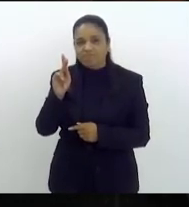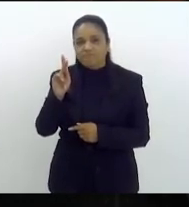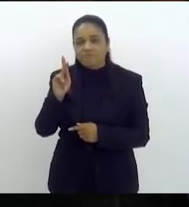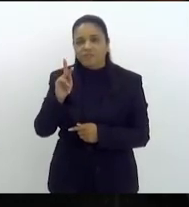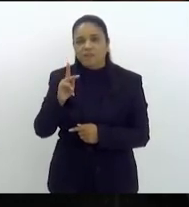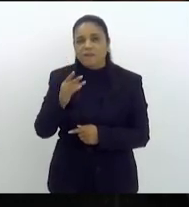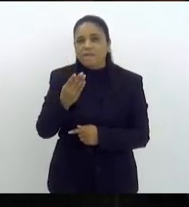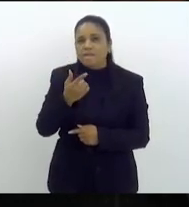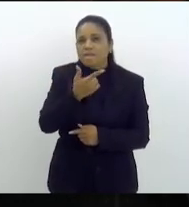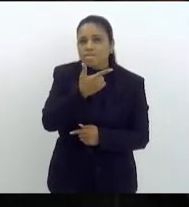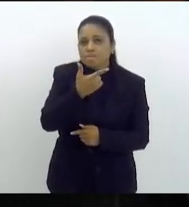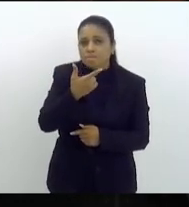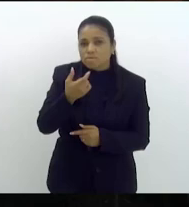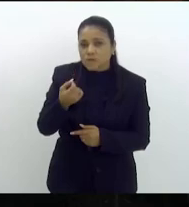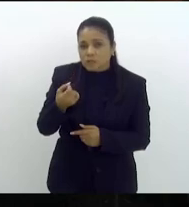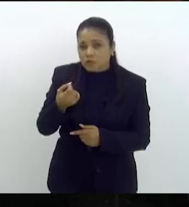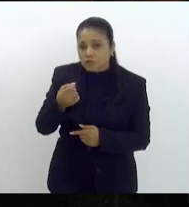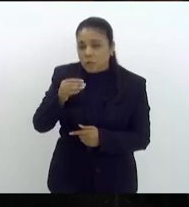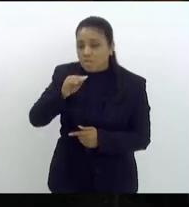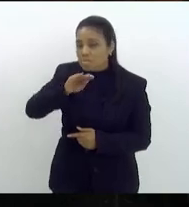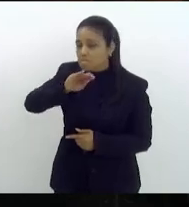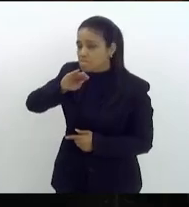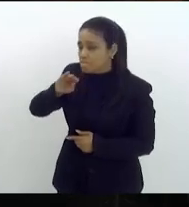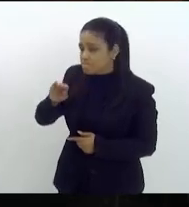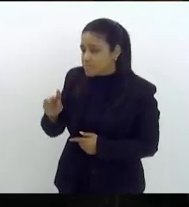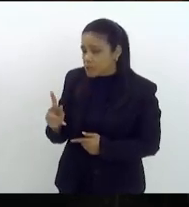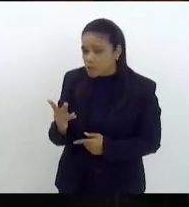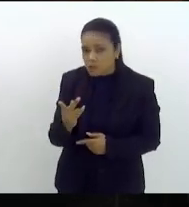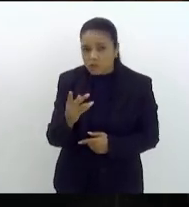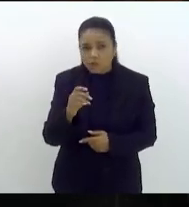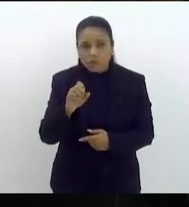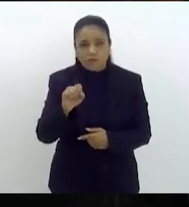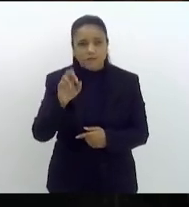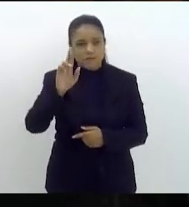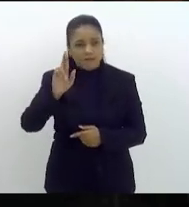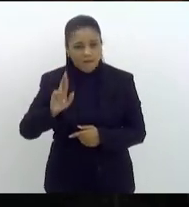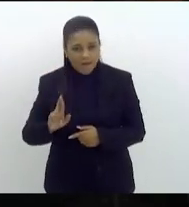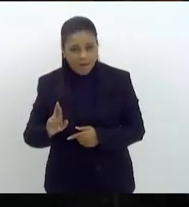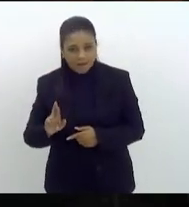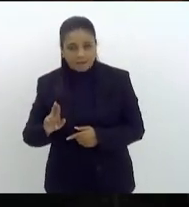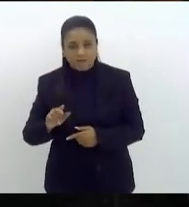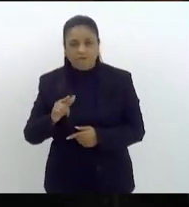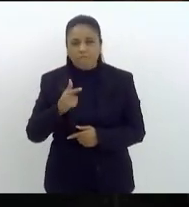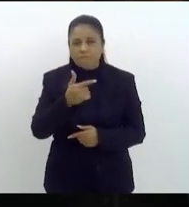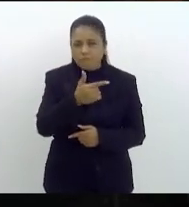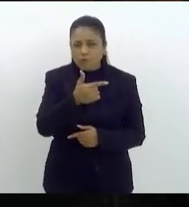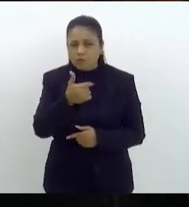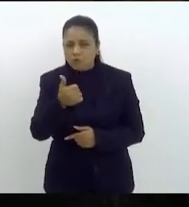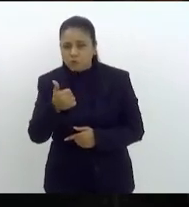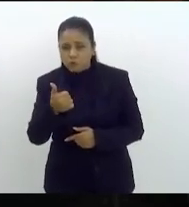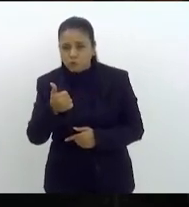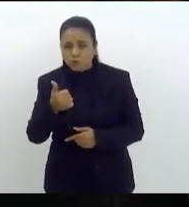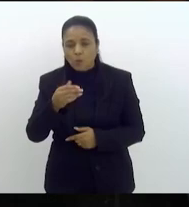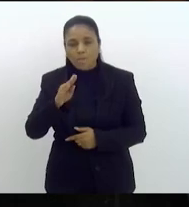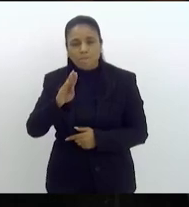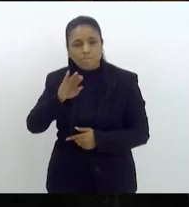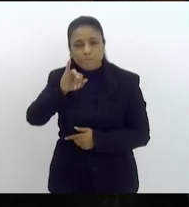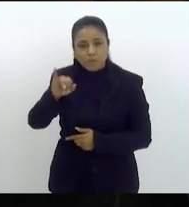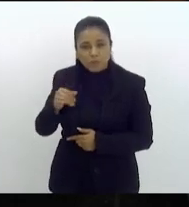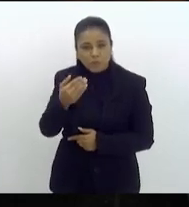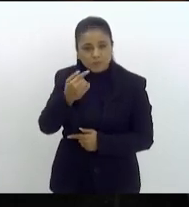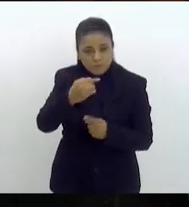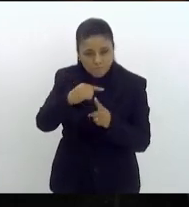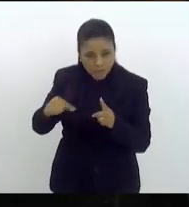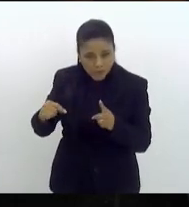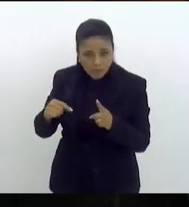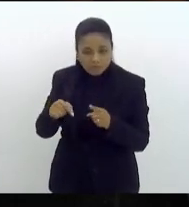20 bilhões de reais para ser mais preciso 21 bilhões e meio em